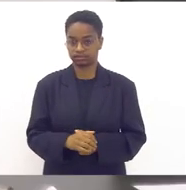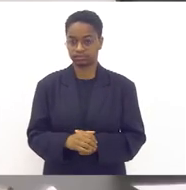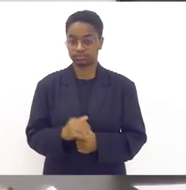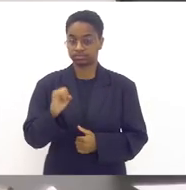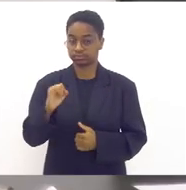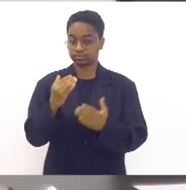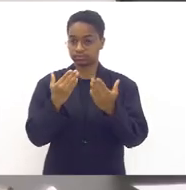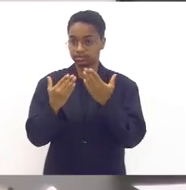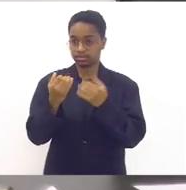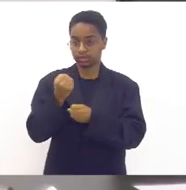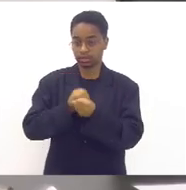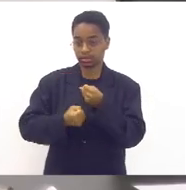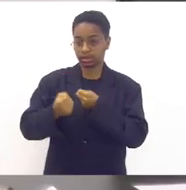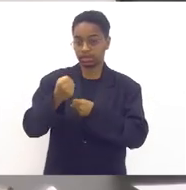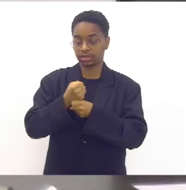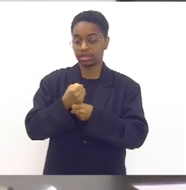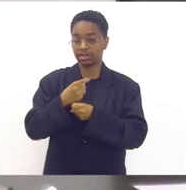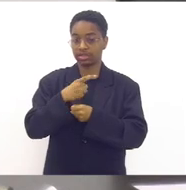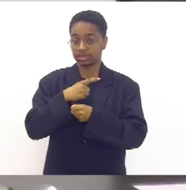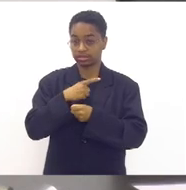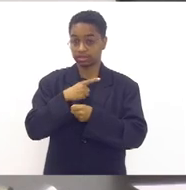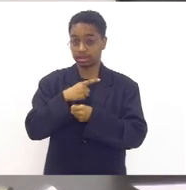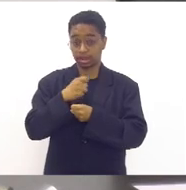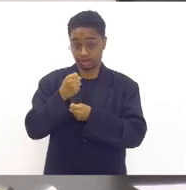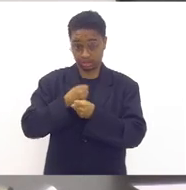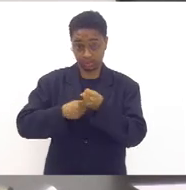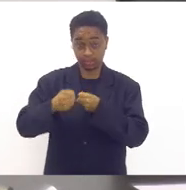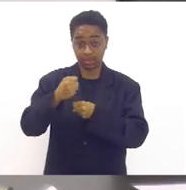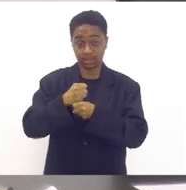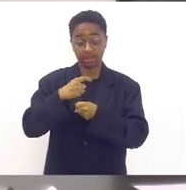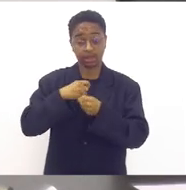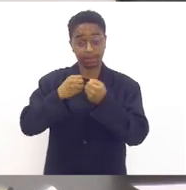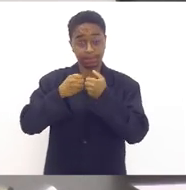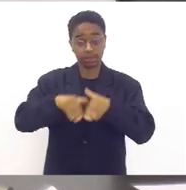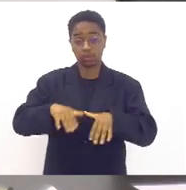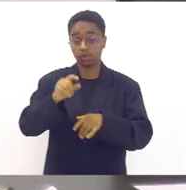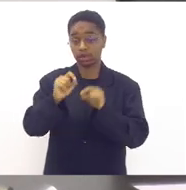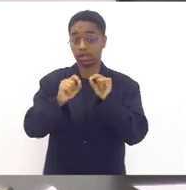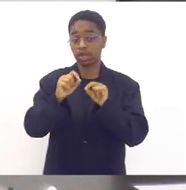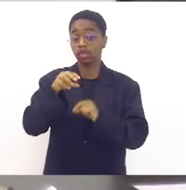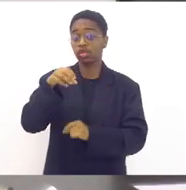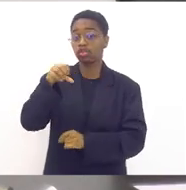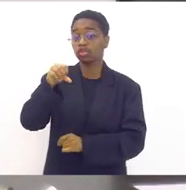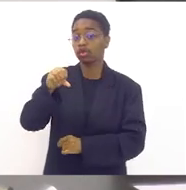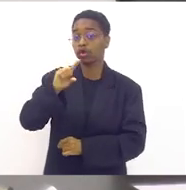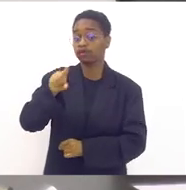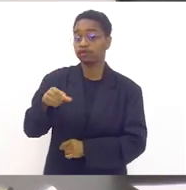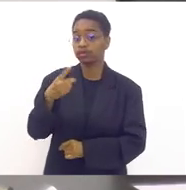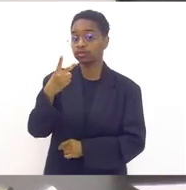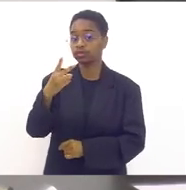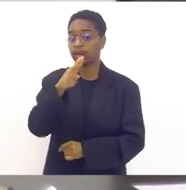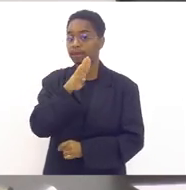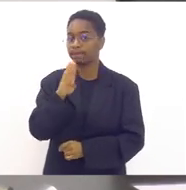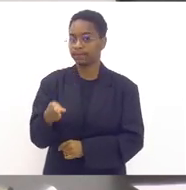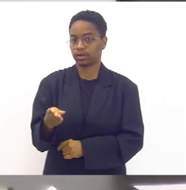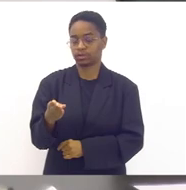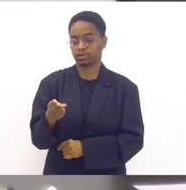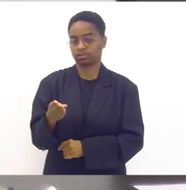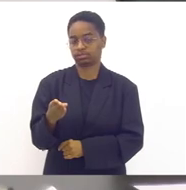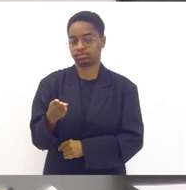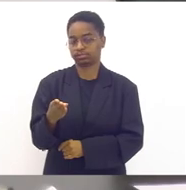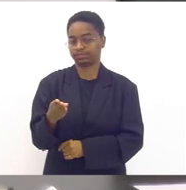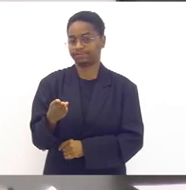comparando o ano passado, nós temos um buraco. O ano passado, nós temos um buraco de 9.2 bi